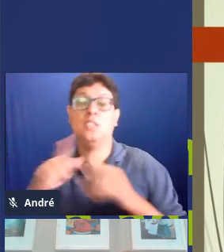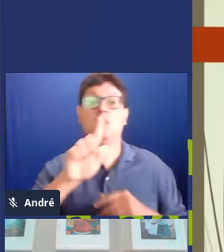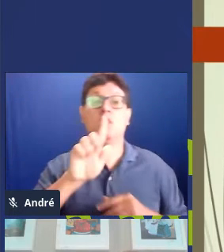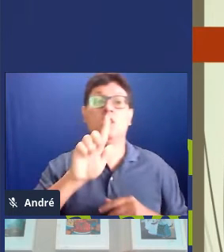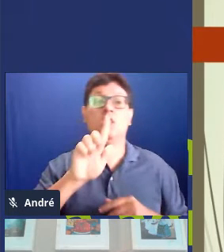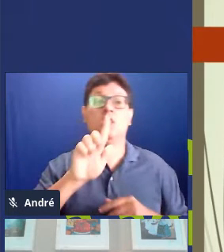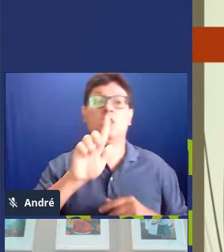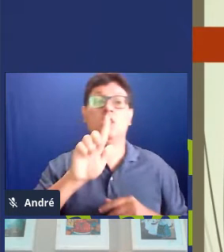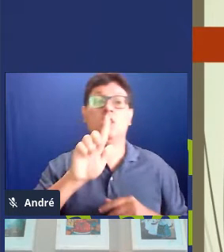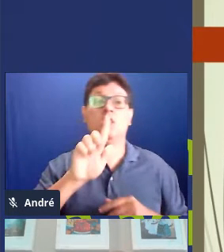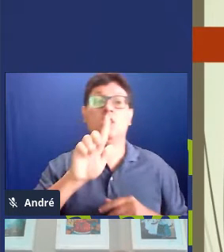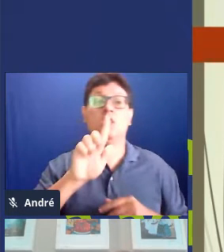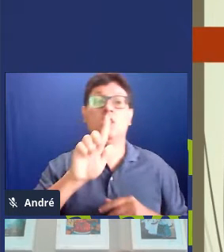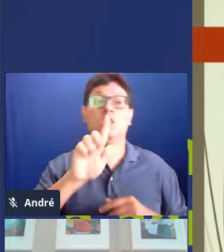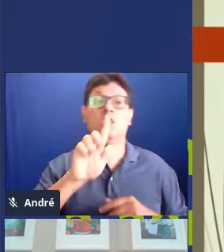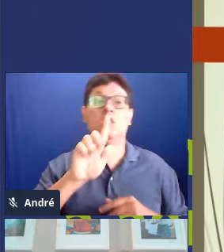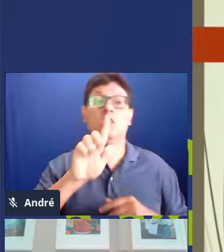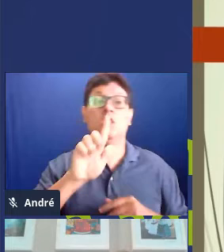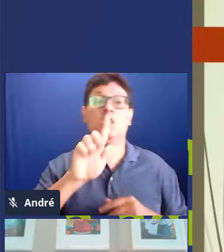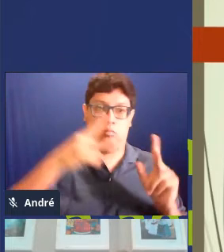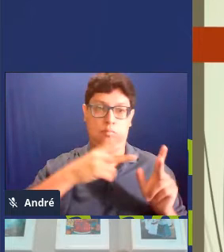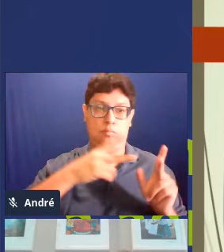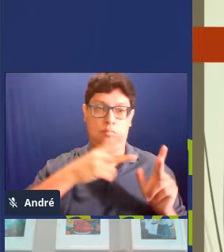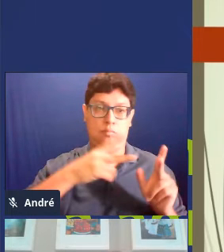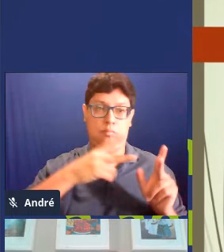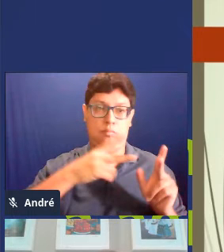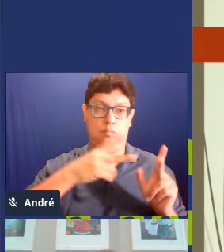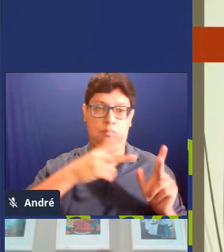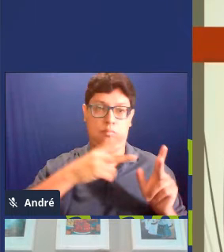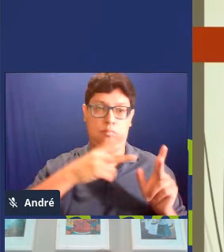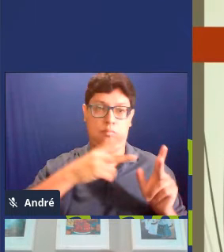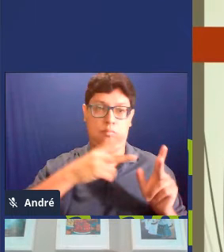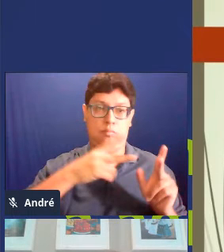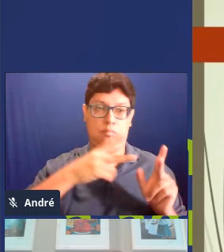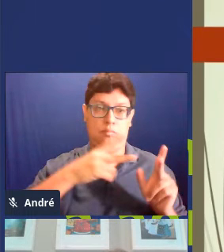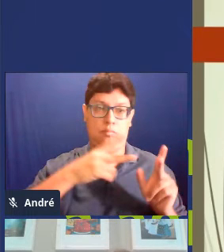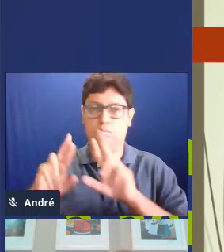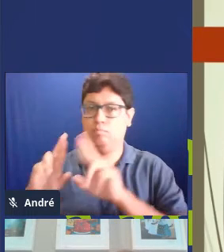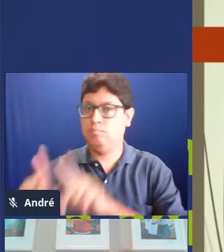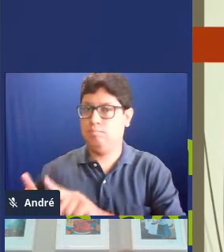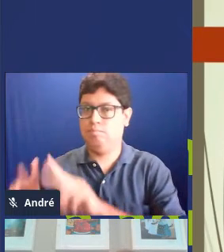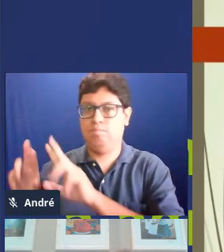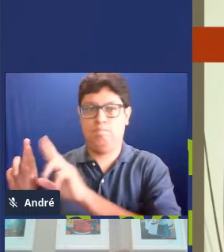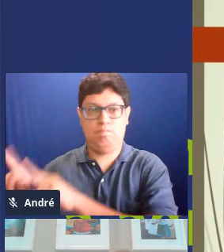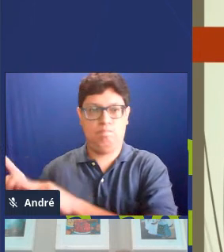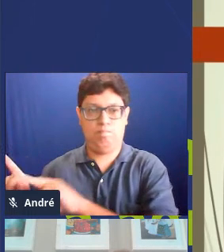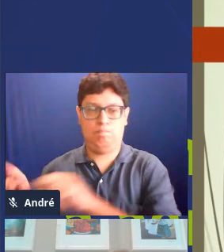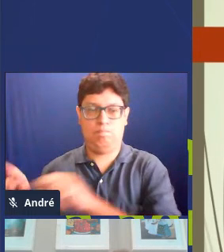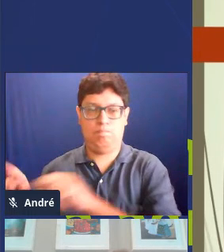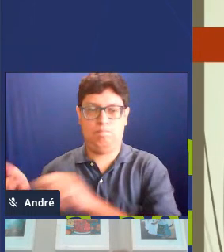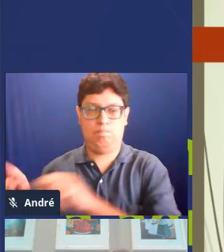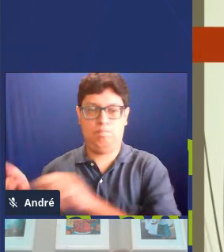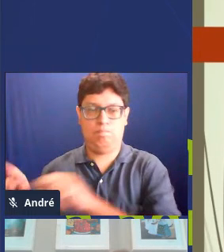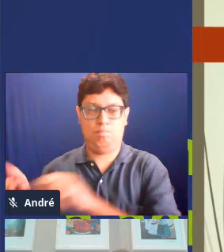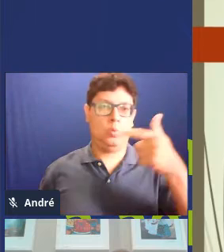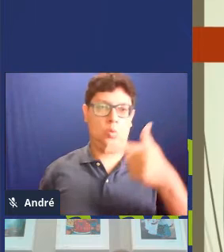fase larval. E não é a mesma coisa para o estágio 1, nem para o 5, nem para o PL, que é o que está representando aqui